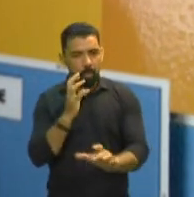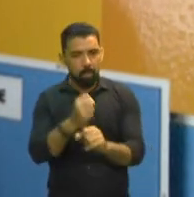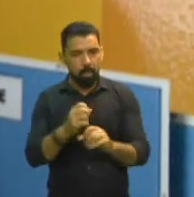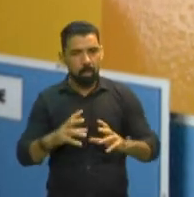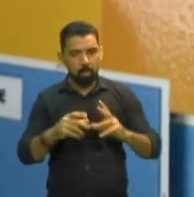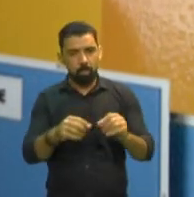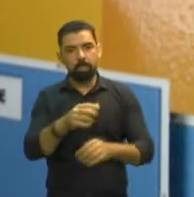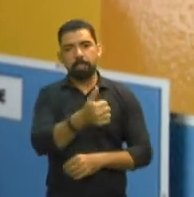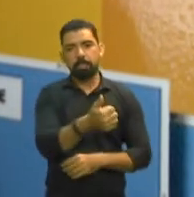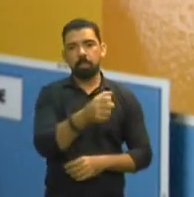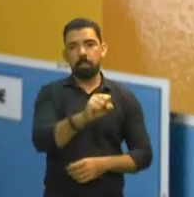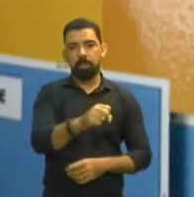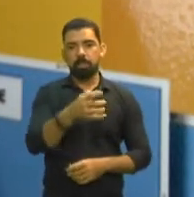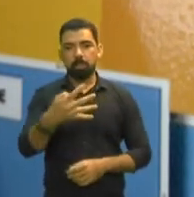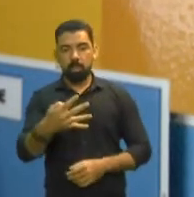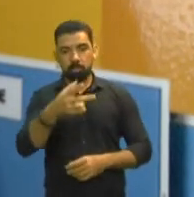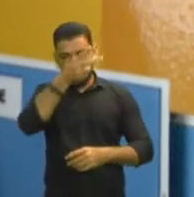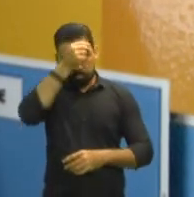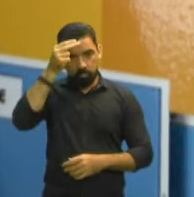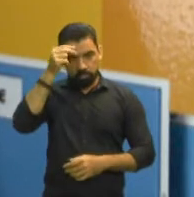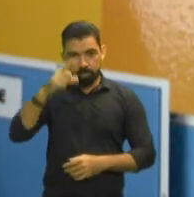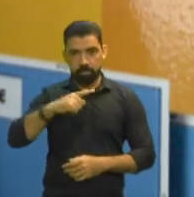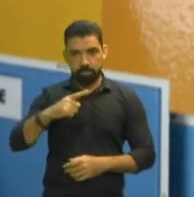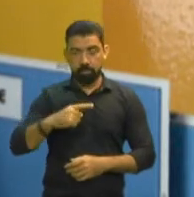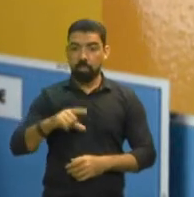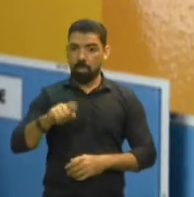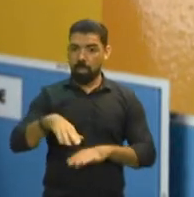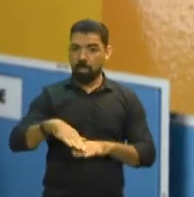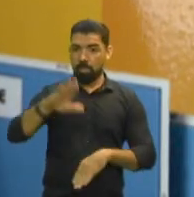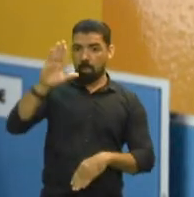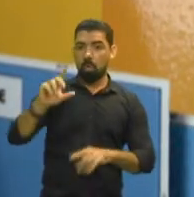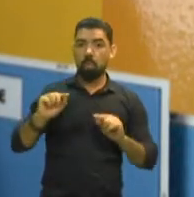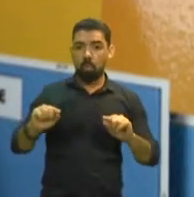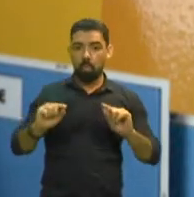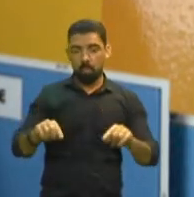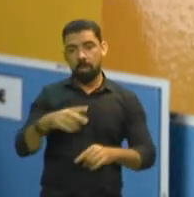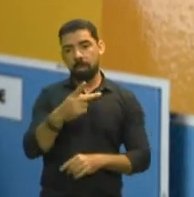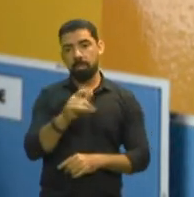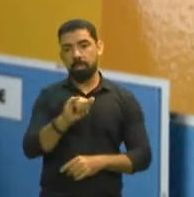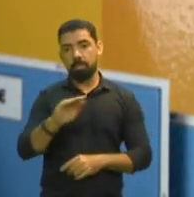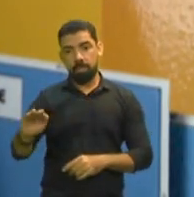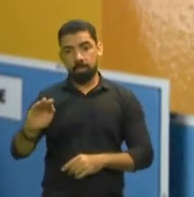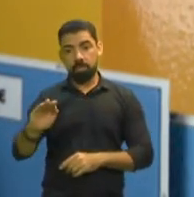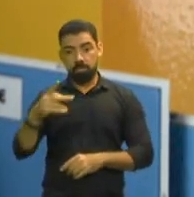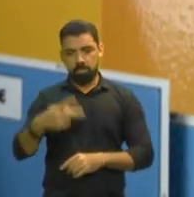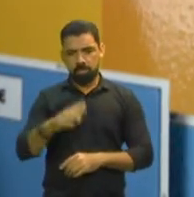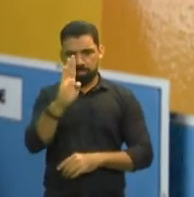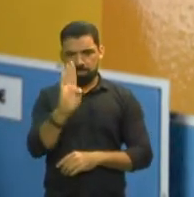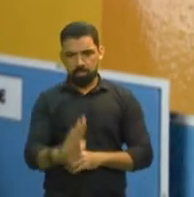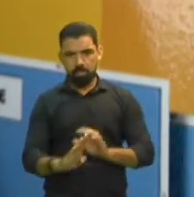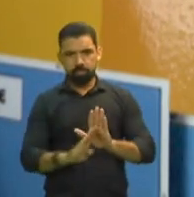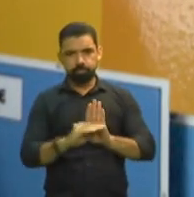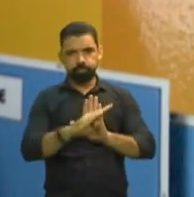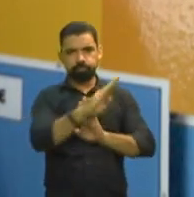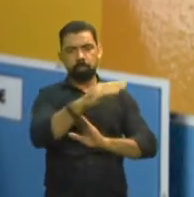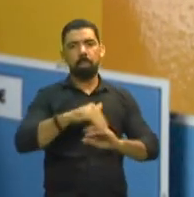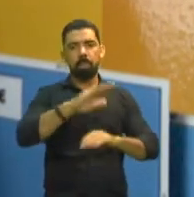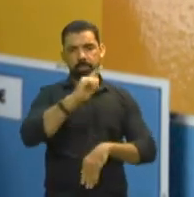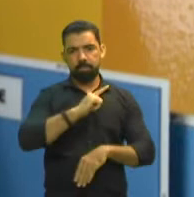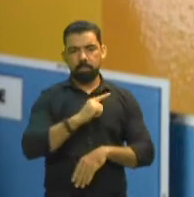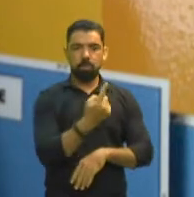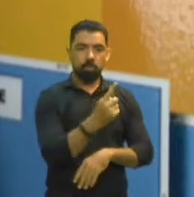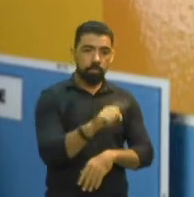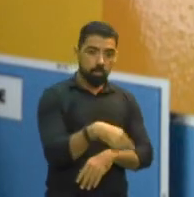184 municípios, ficou maior do que o PIB nacional, né? O PIB nacional foi 1,2%,